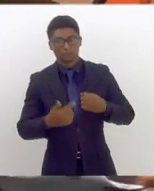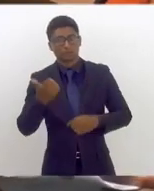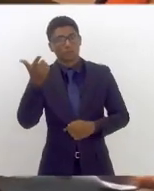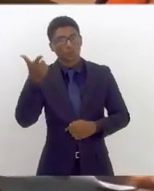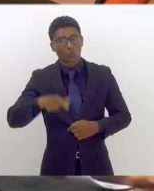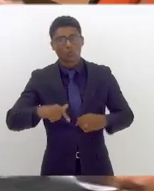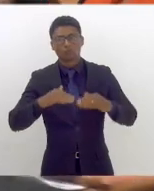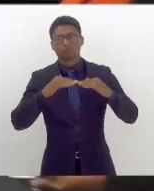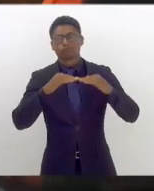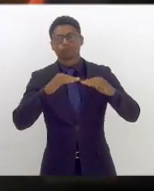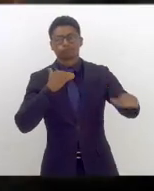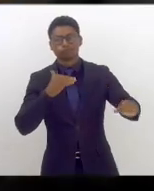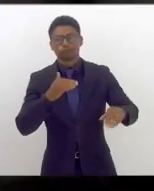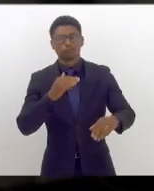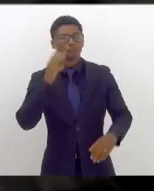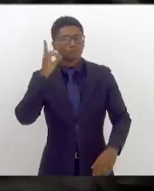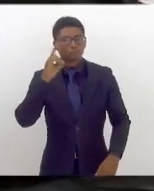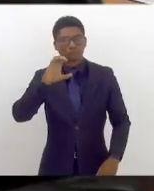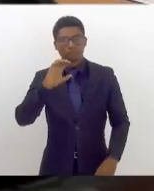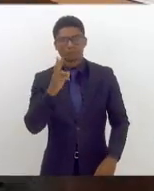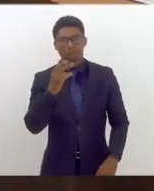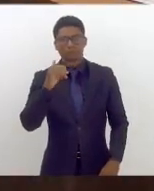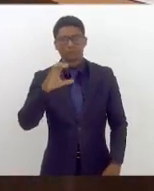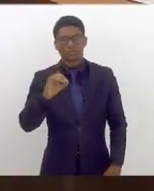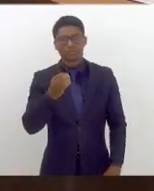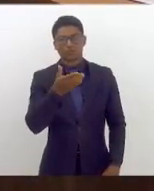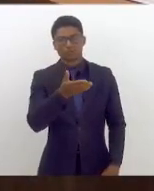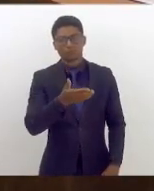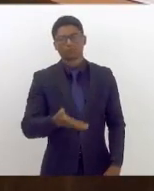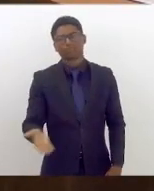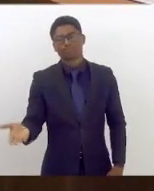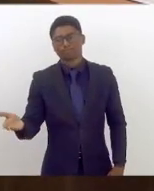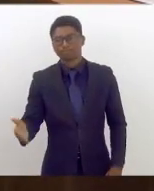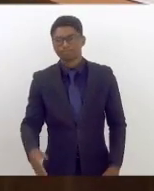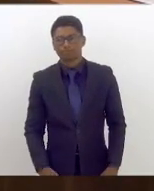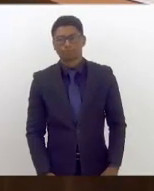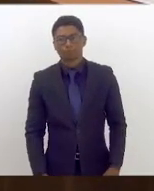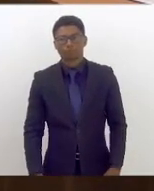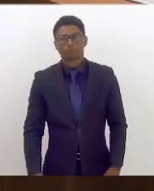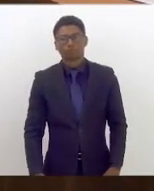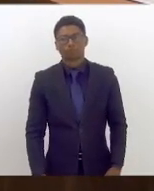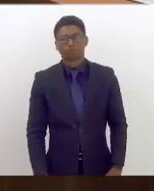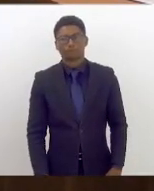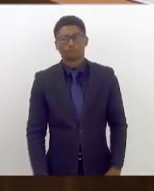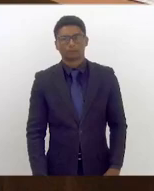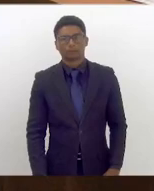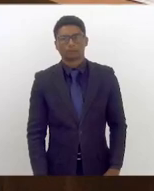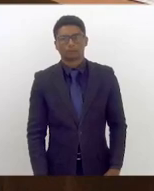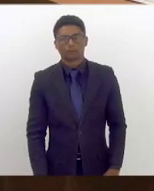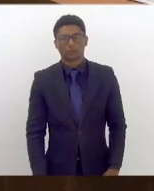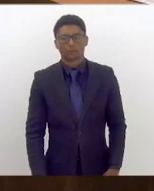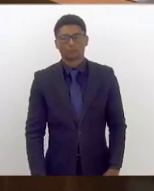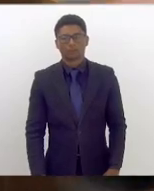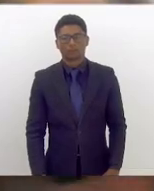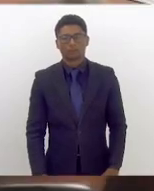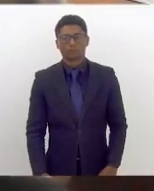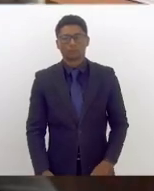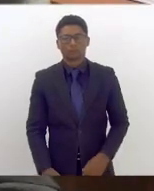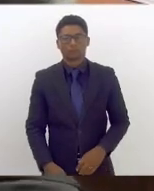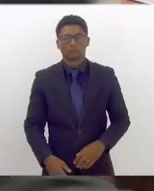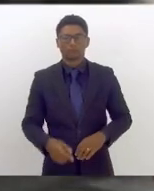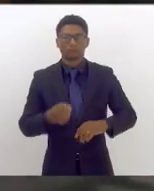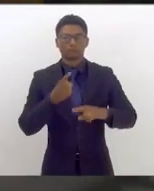do deputado Chico Machado Chico Machado porque